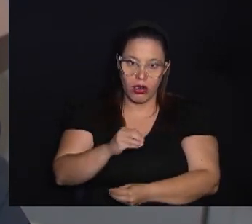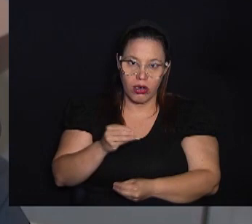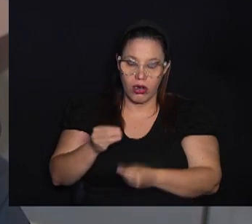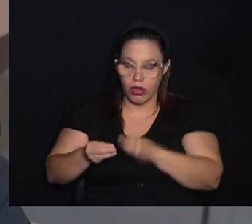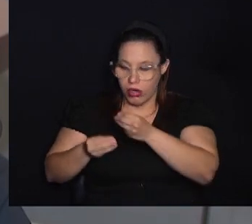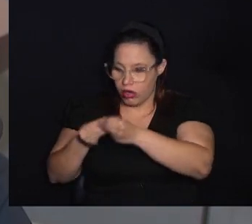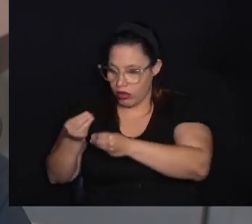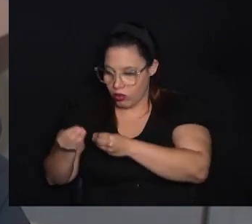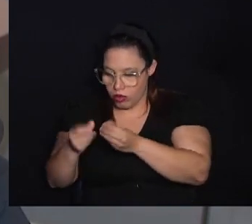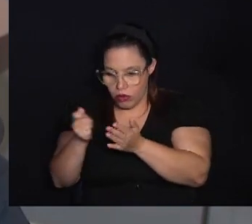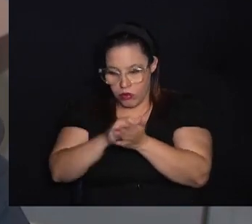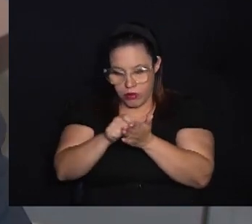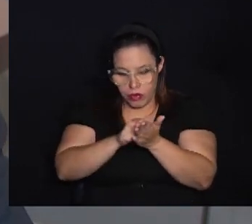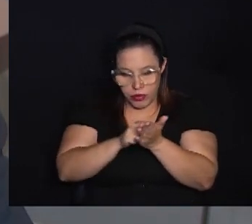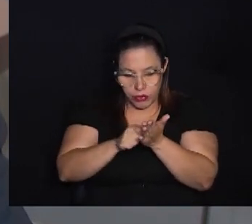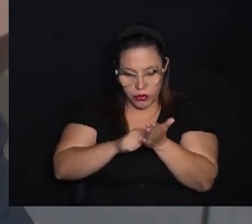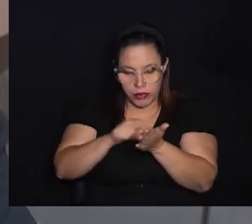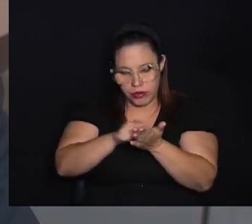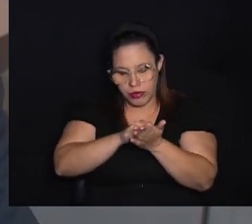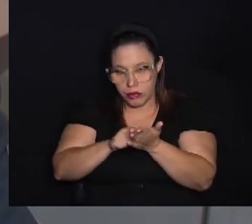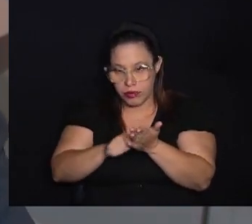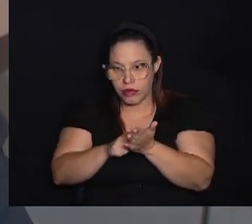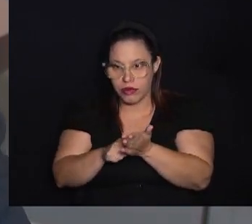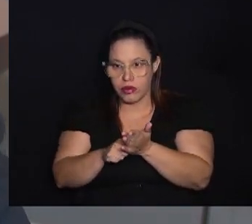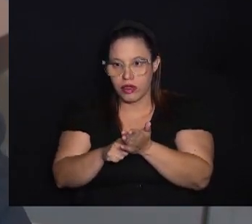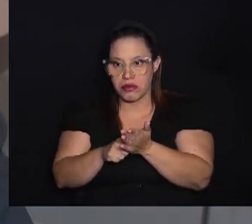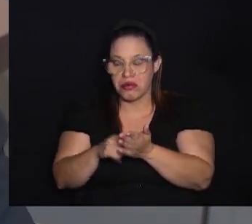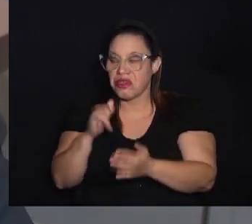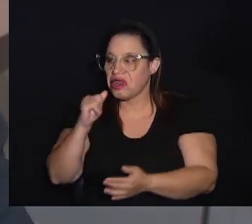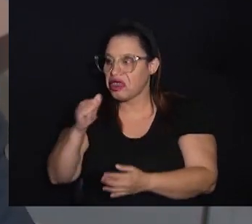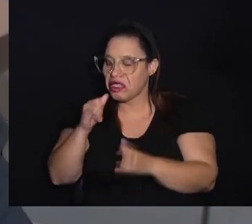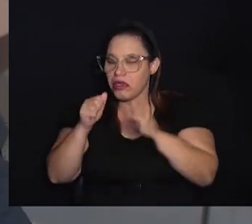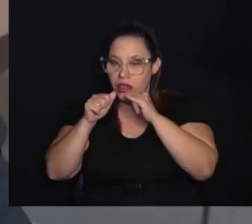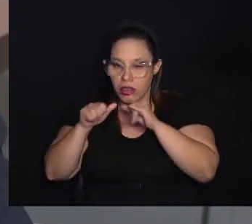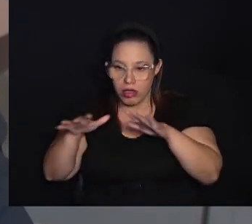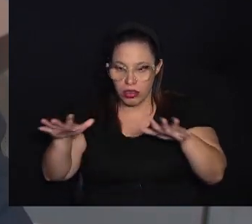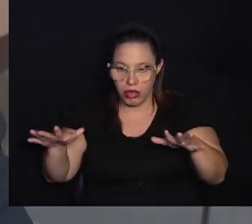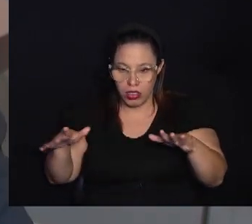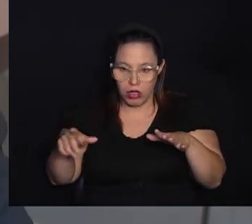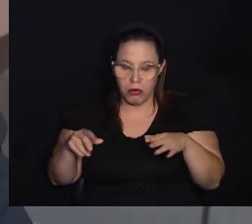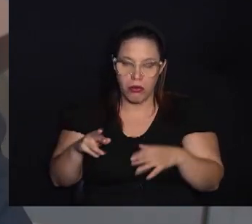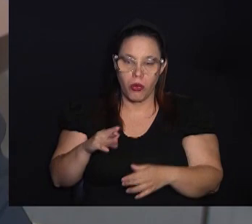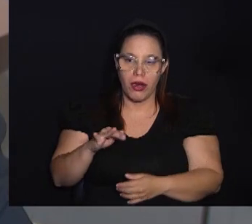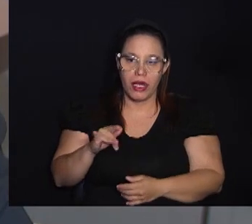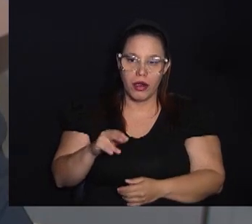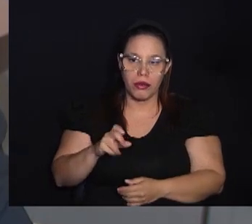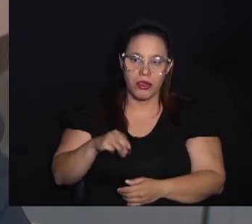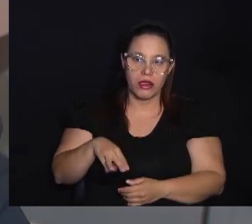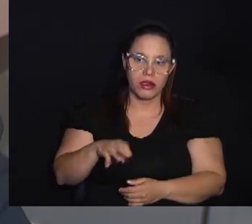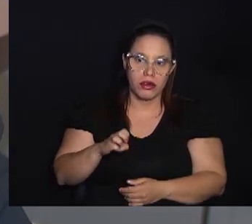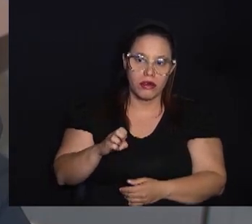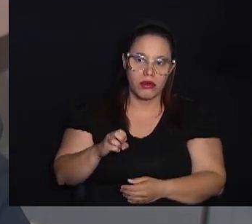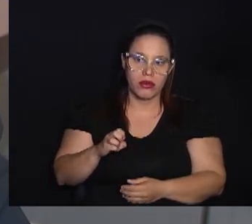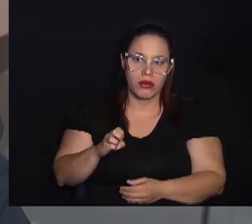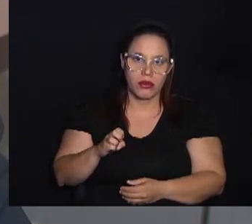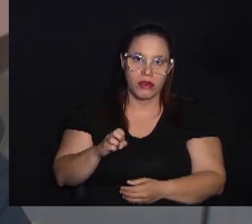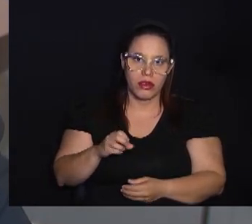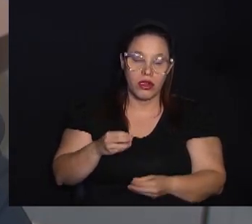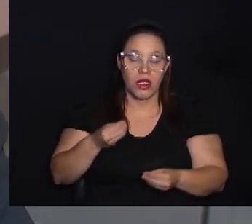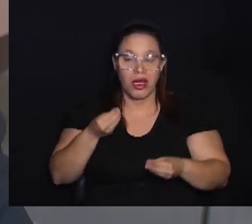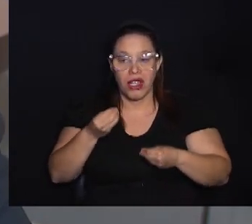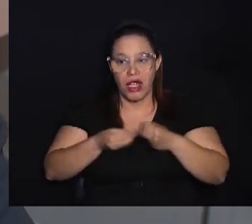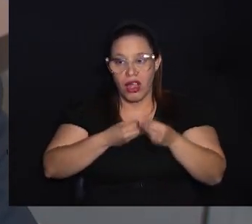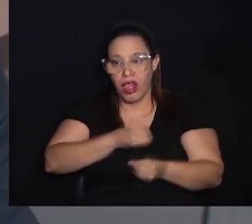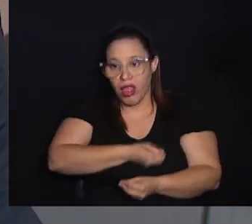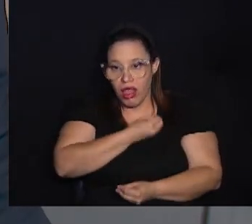contrato de namoro, onde elas dizem a todos, né, publicamente, que estão vivendo um